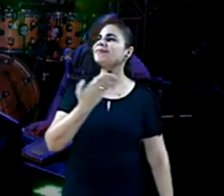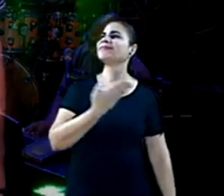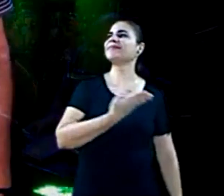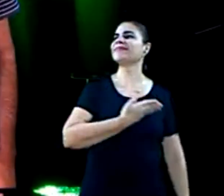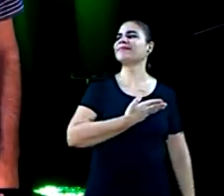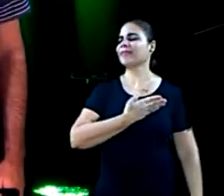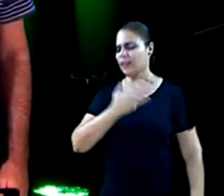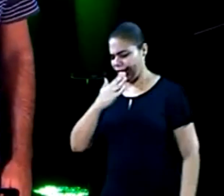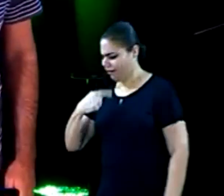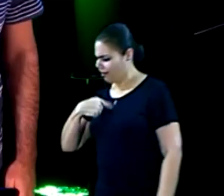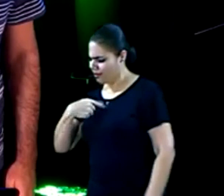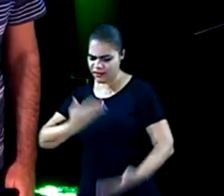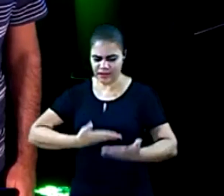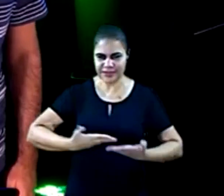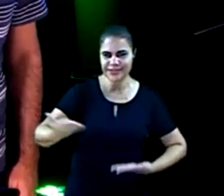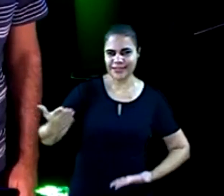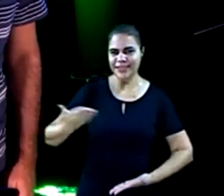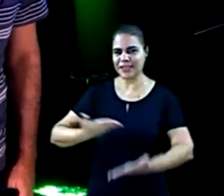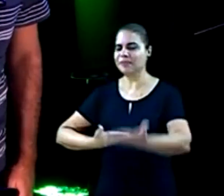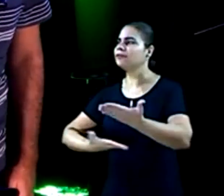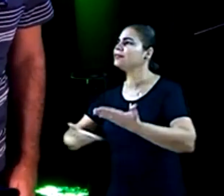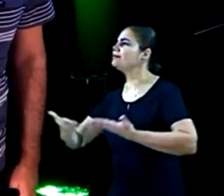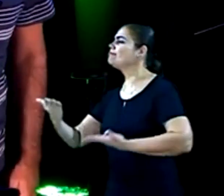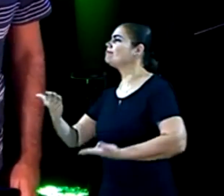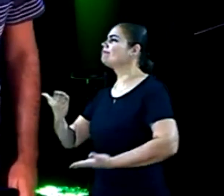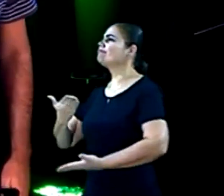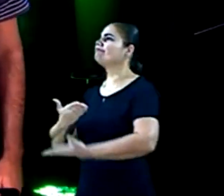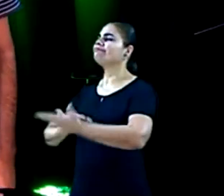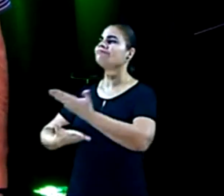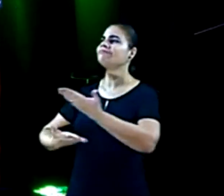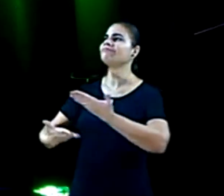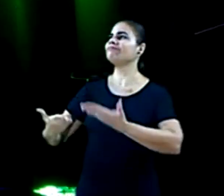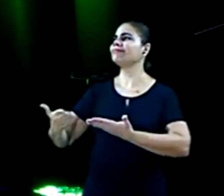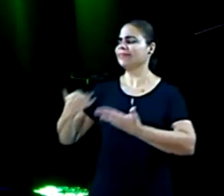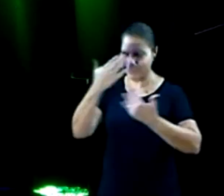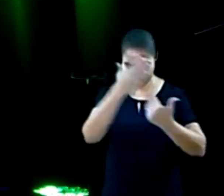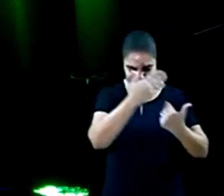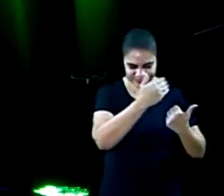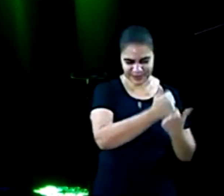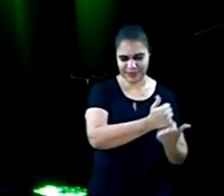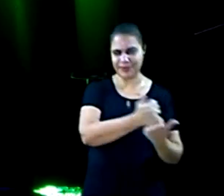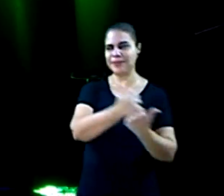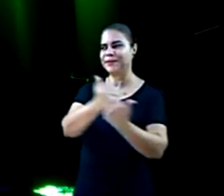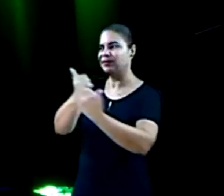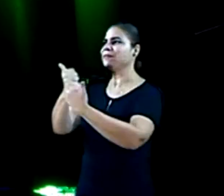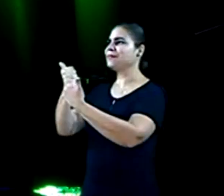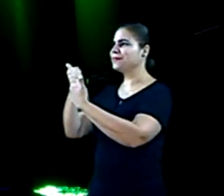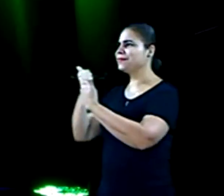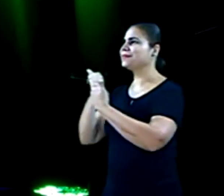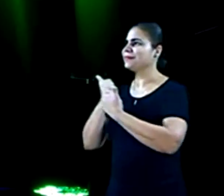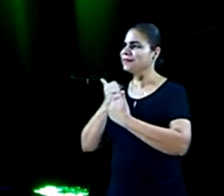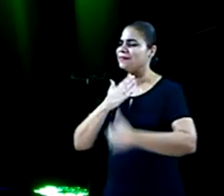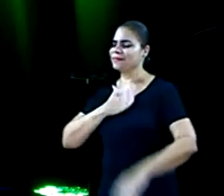Que pelo servo a própria vida renunciou.